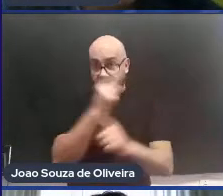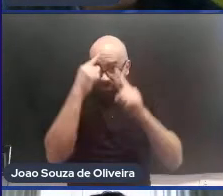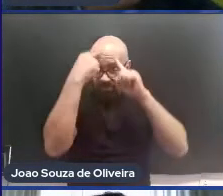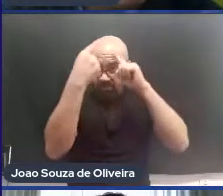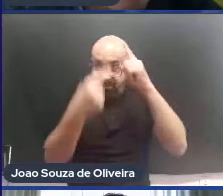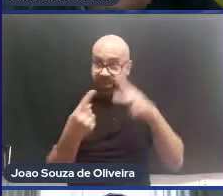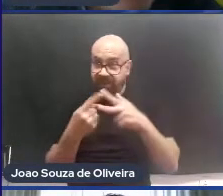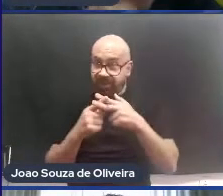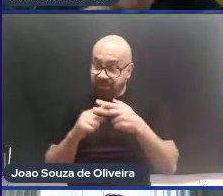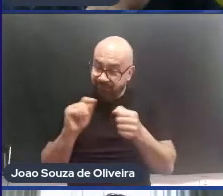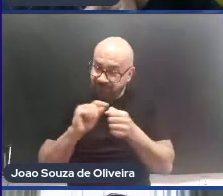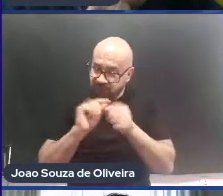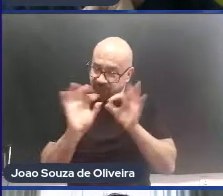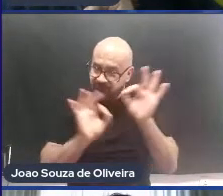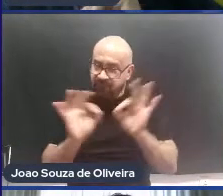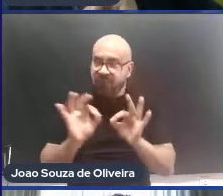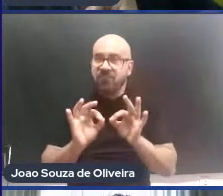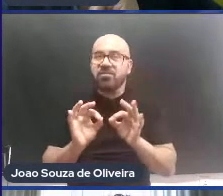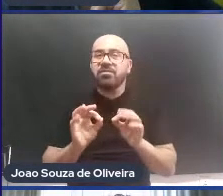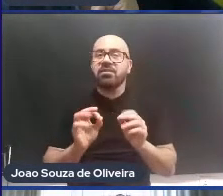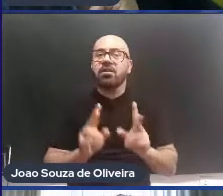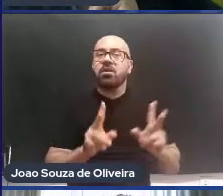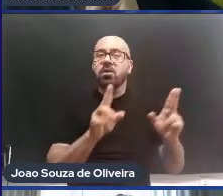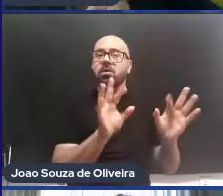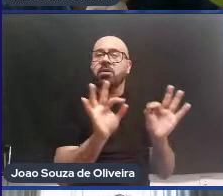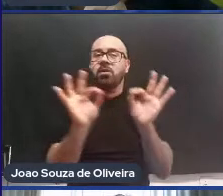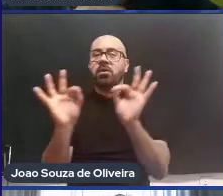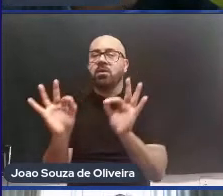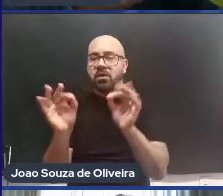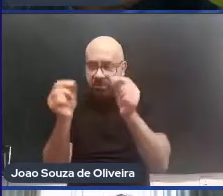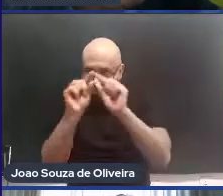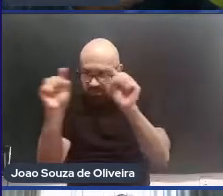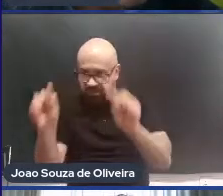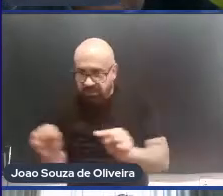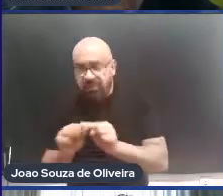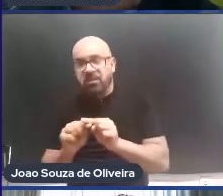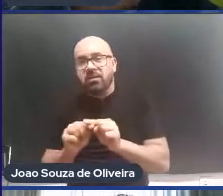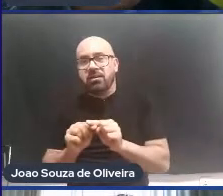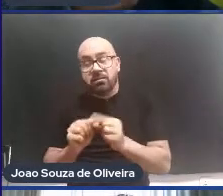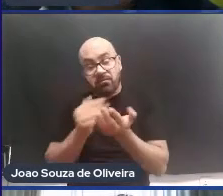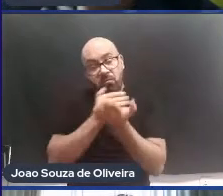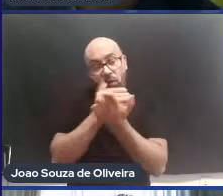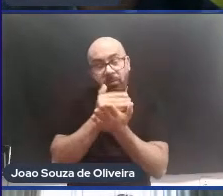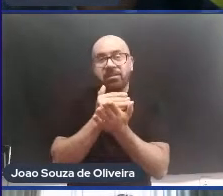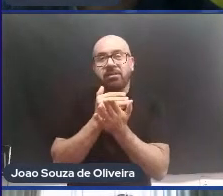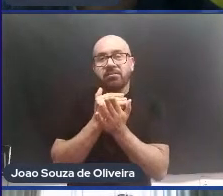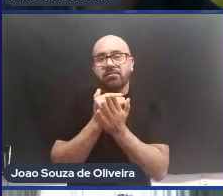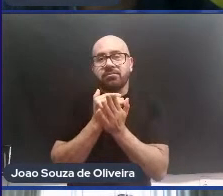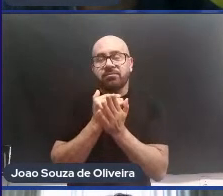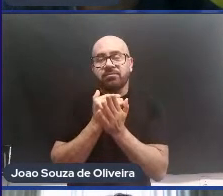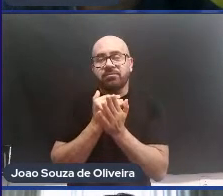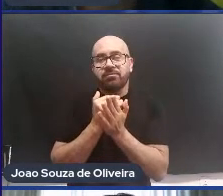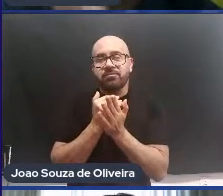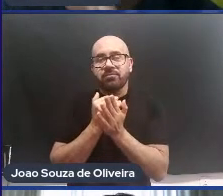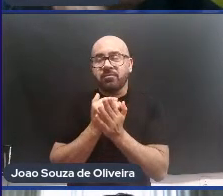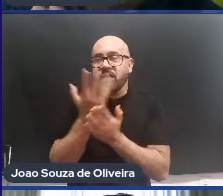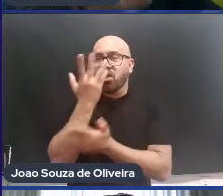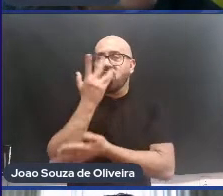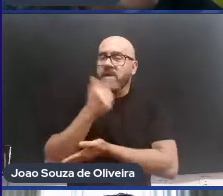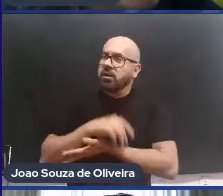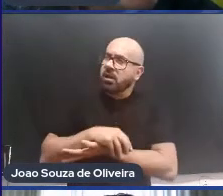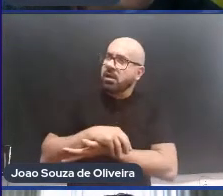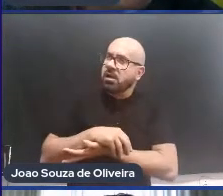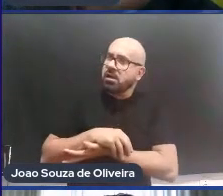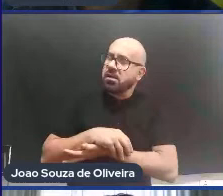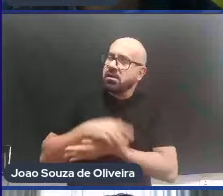resolução ali tem um de corte Zinho pequenininho que diz assim para começar Então olha que a criança consegue